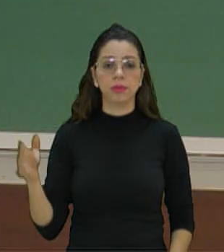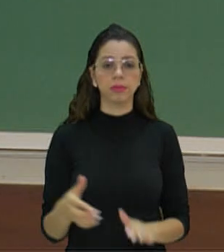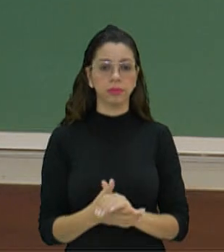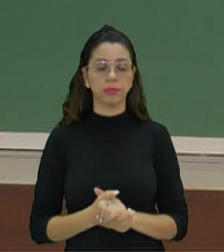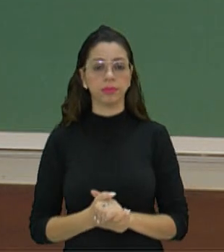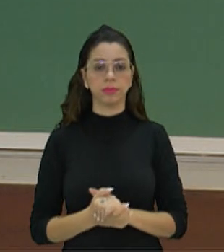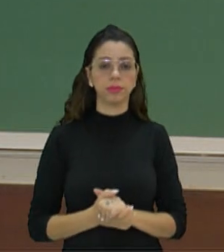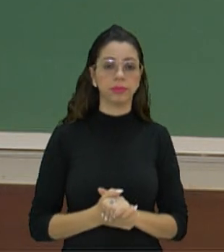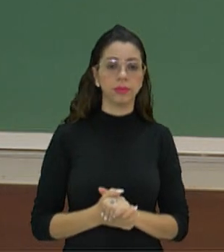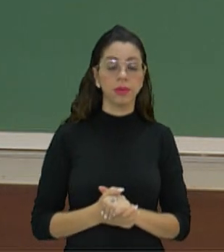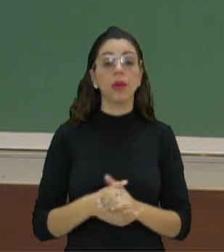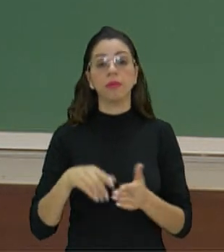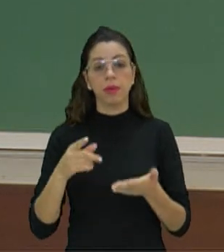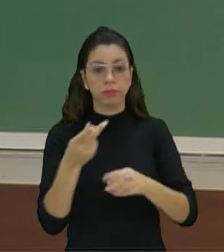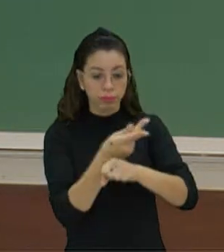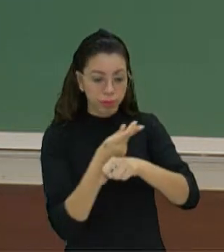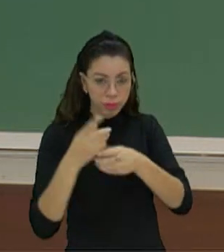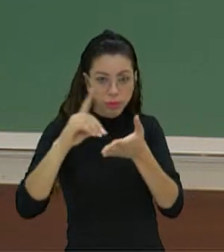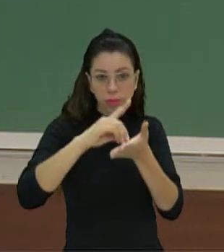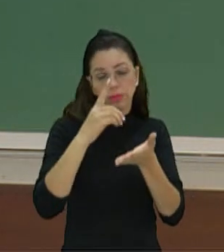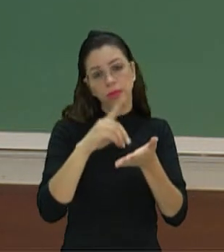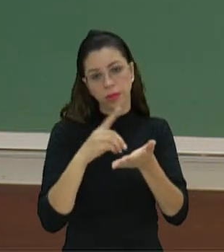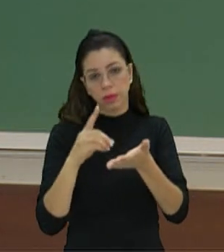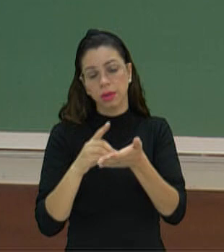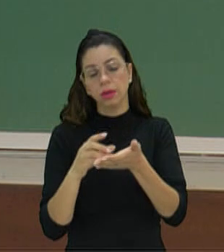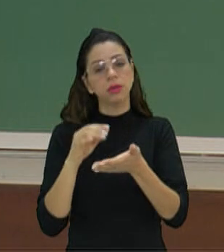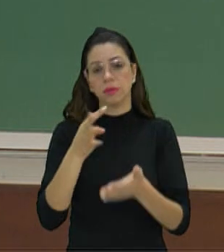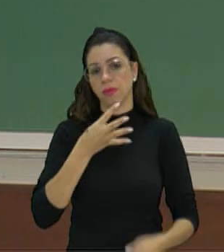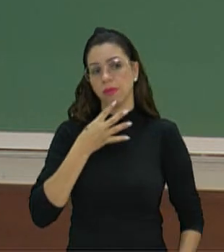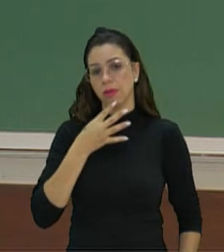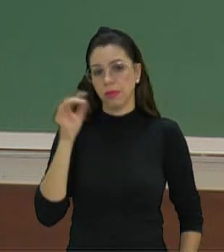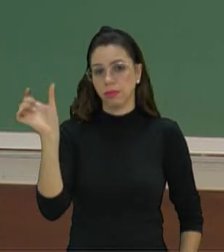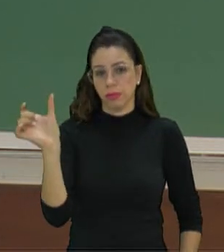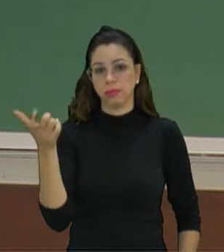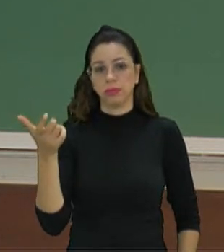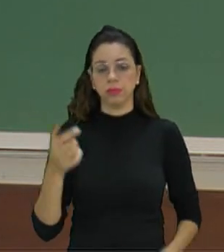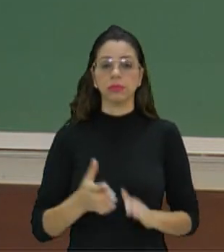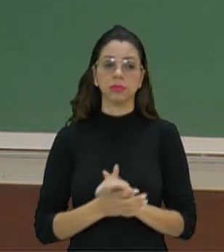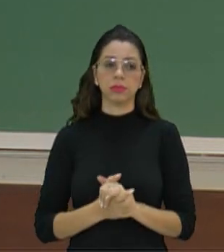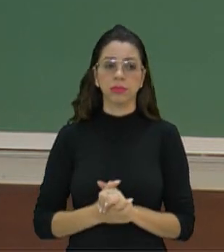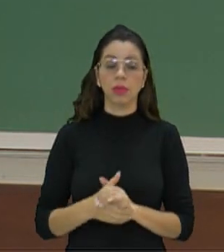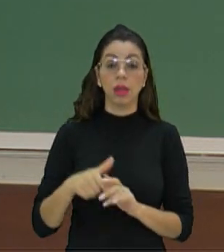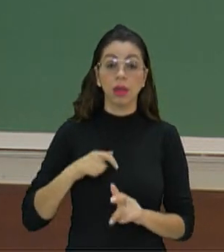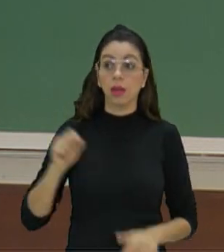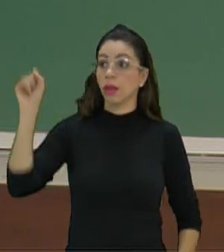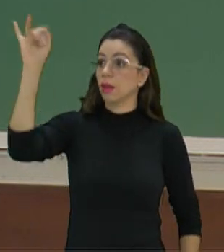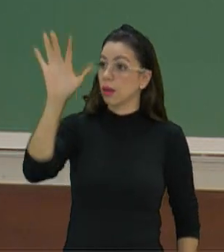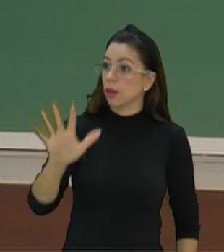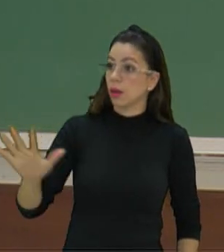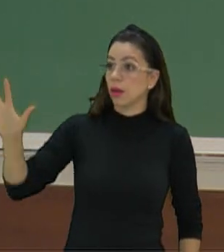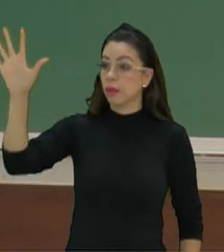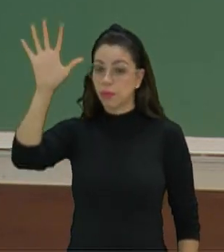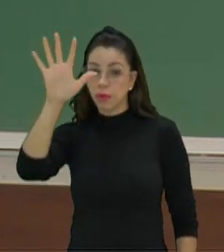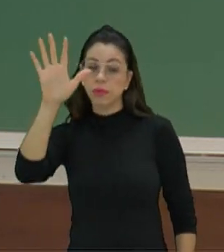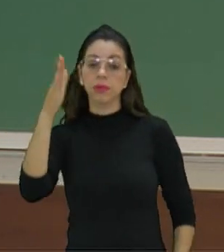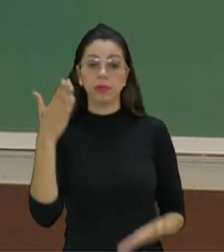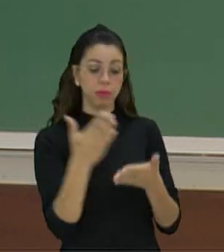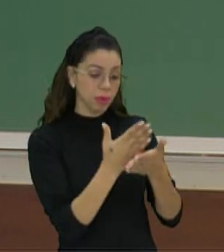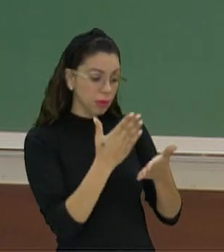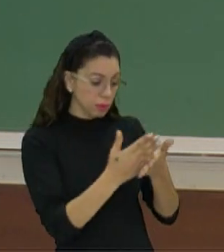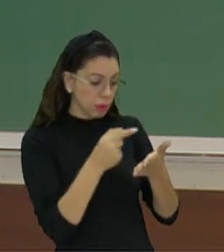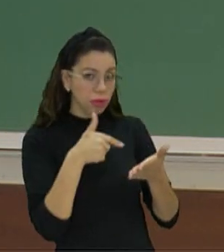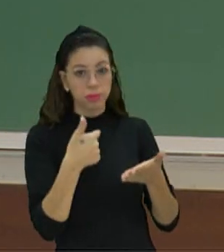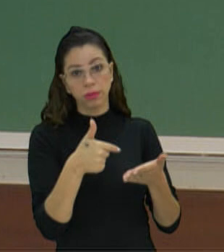não conhece, pega no dicionário, não tem problema. E aqui eu tenho as imagens. Claro que no caderno de vocês não têm as imagens, mas vocês